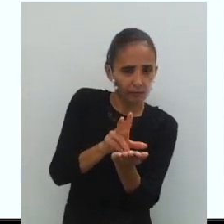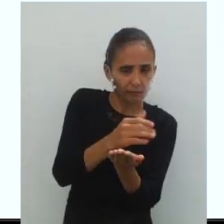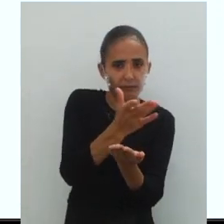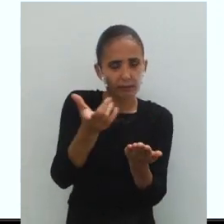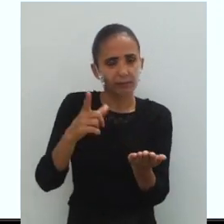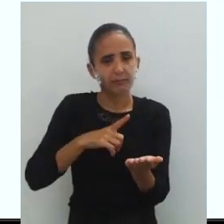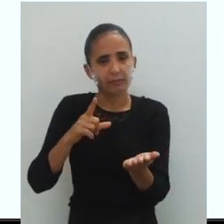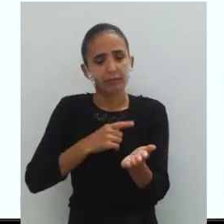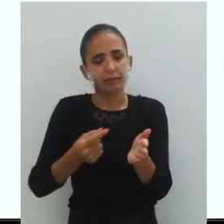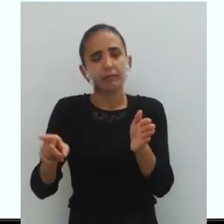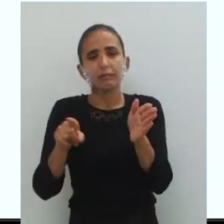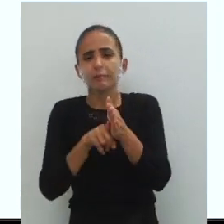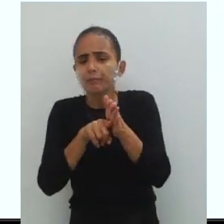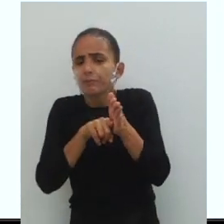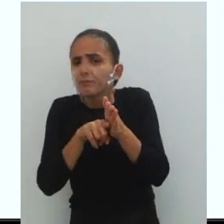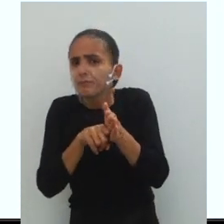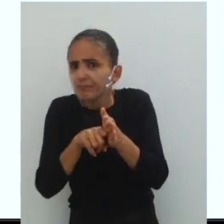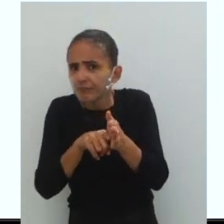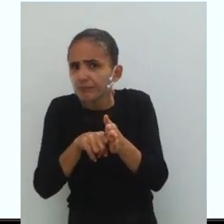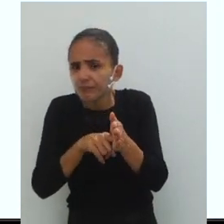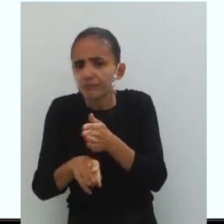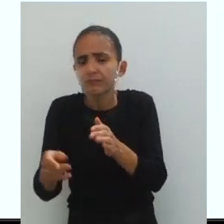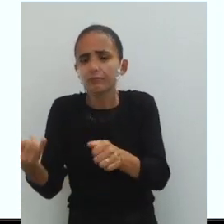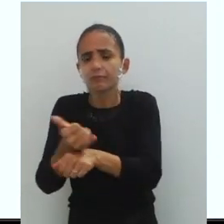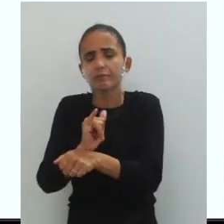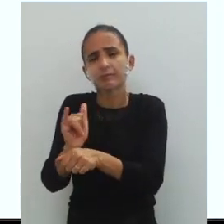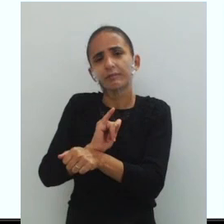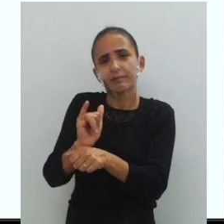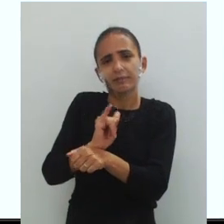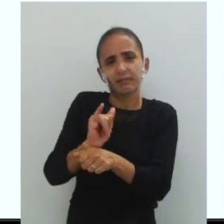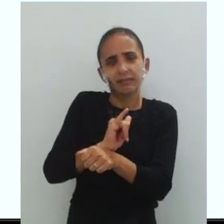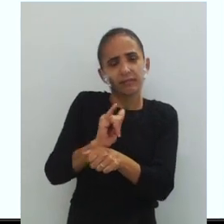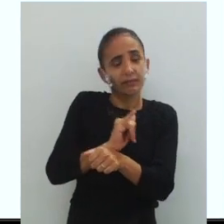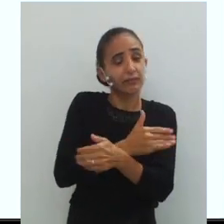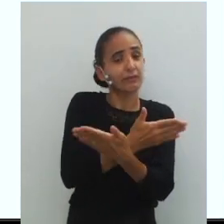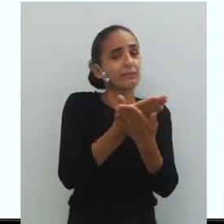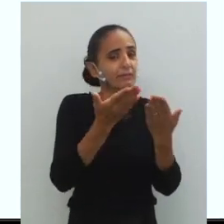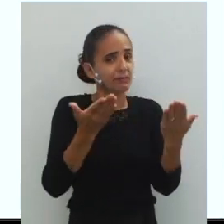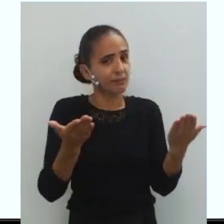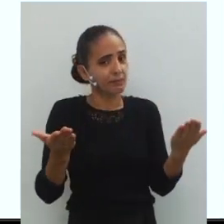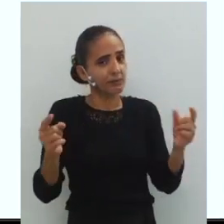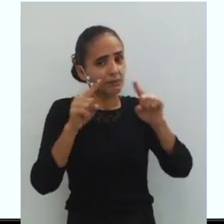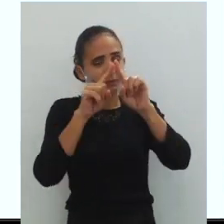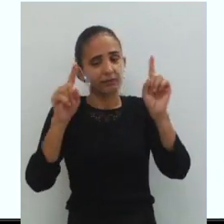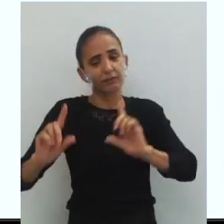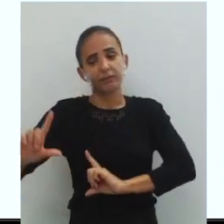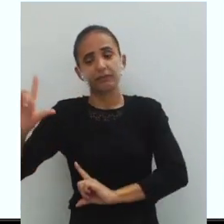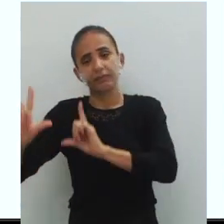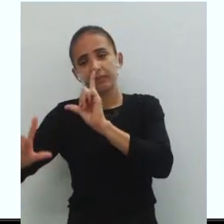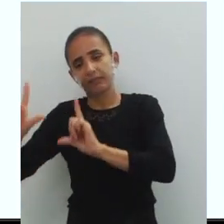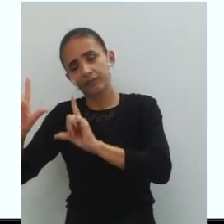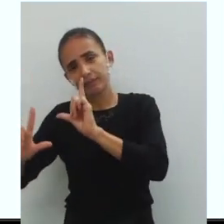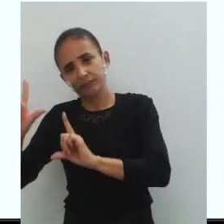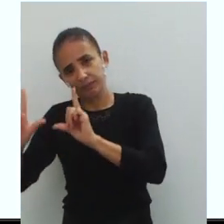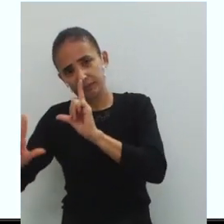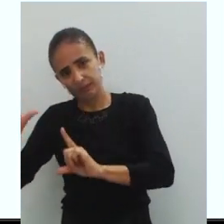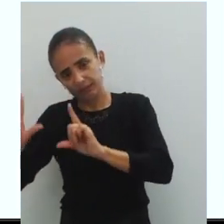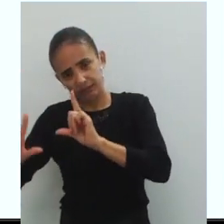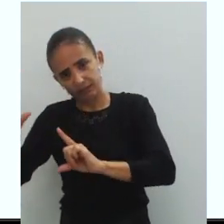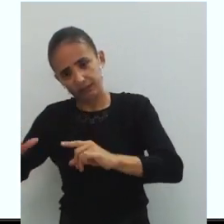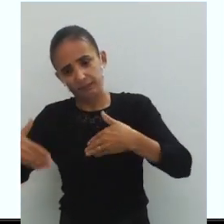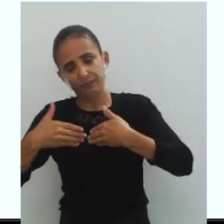acessar o computador, ver lá no YouTube, ou se não, nas TV de canais